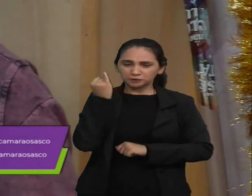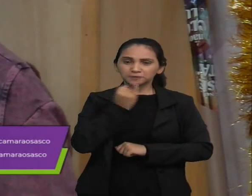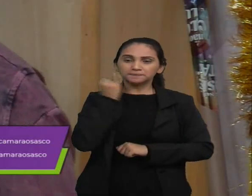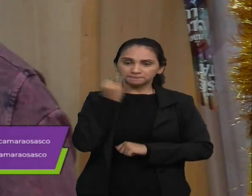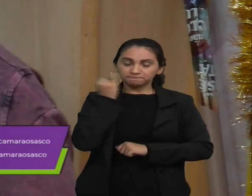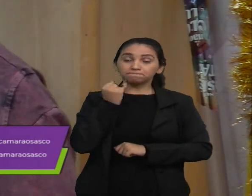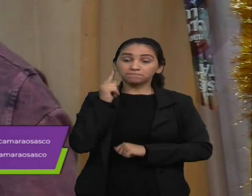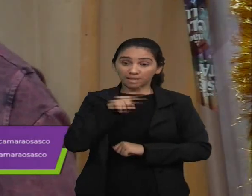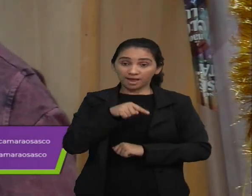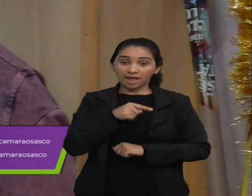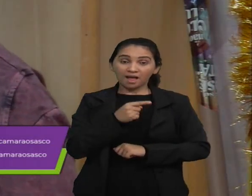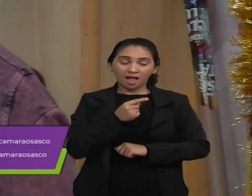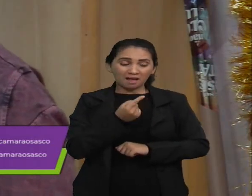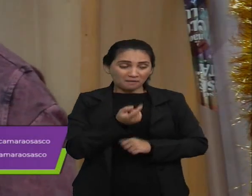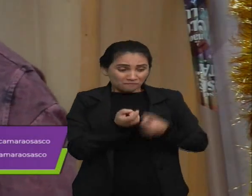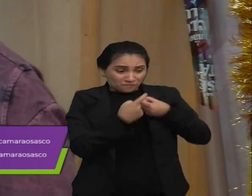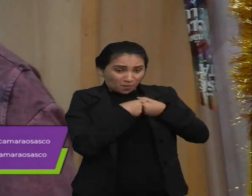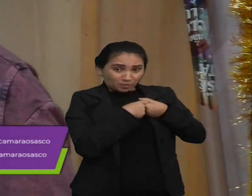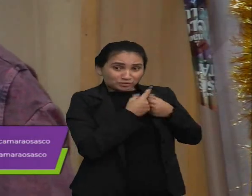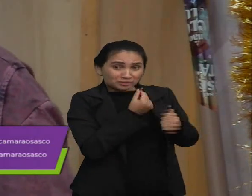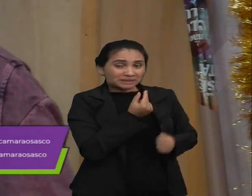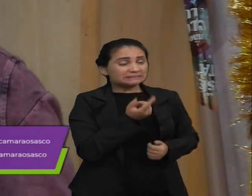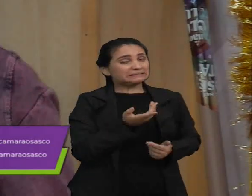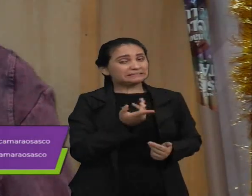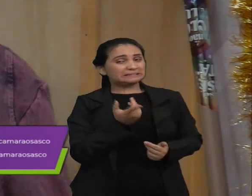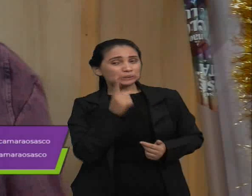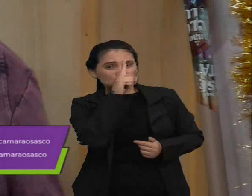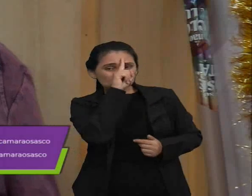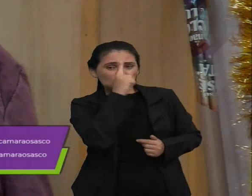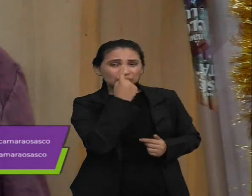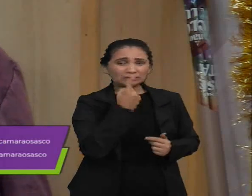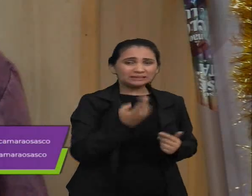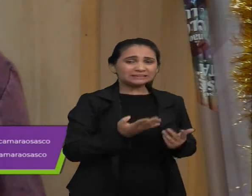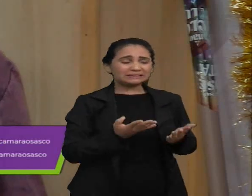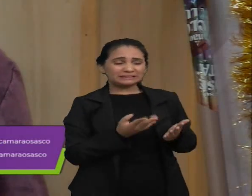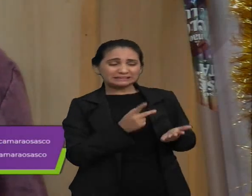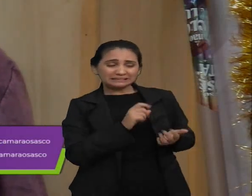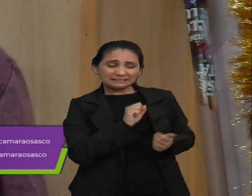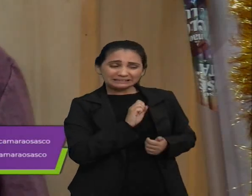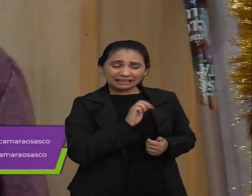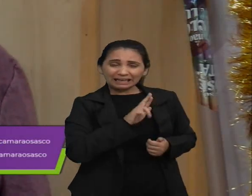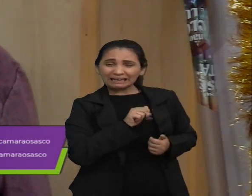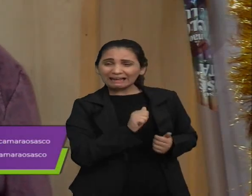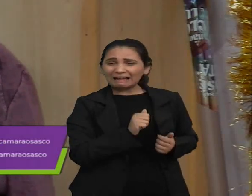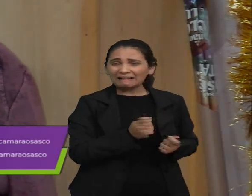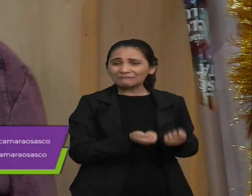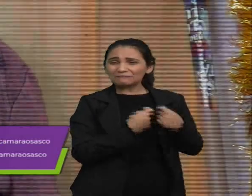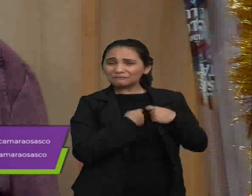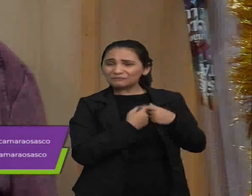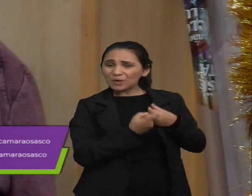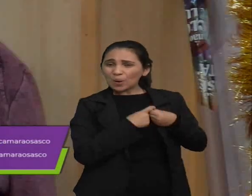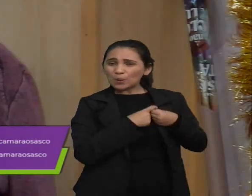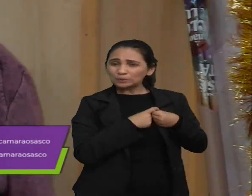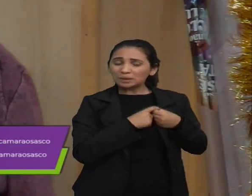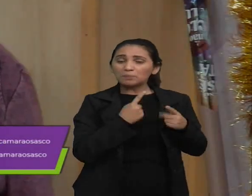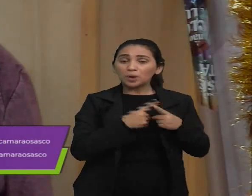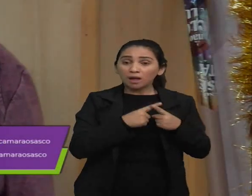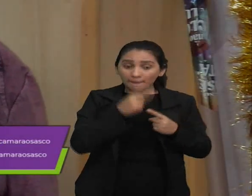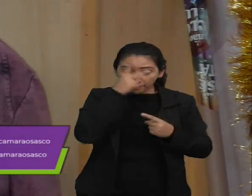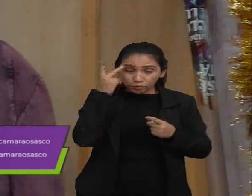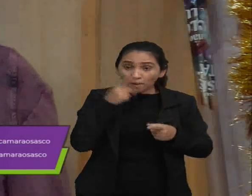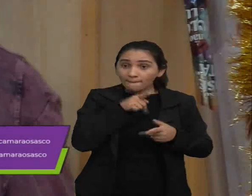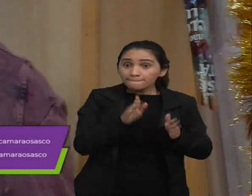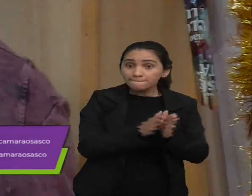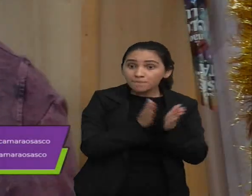o retorno é duvidoso, porque a gente sabe da dificuldade de pagamento da população mais carente